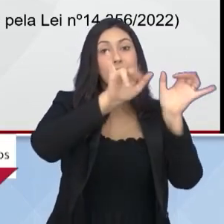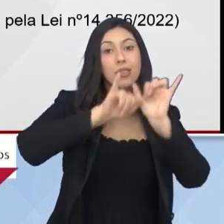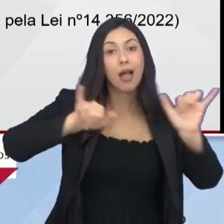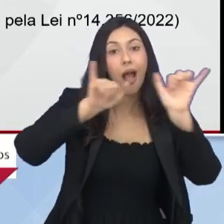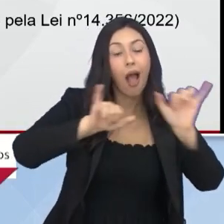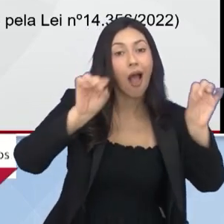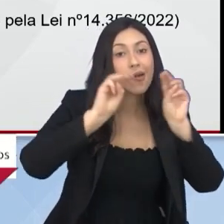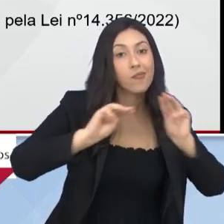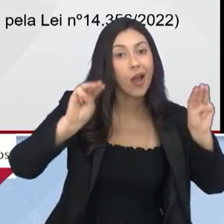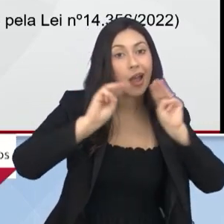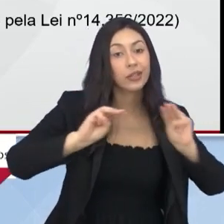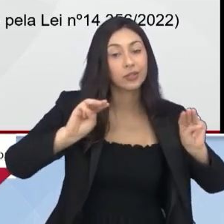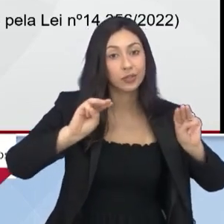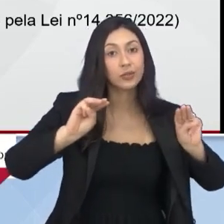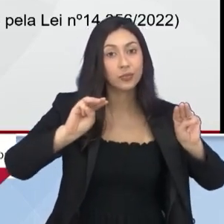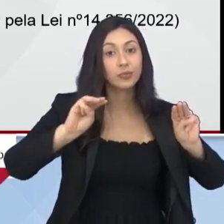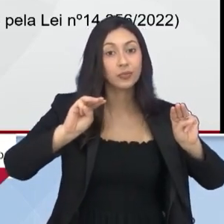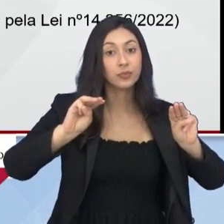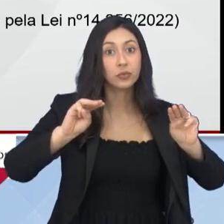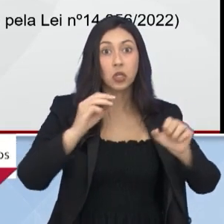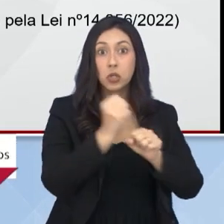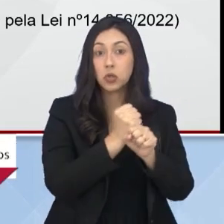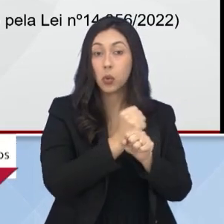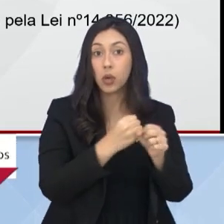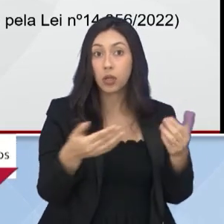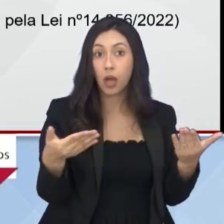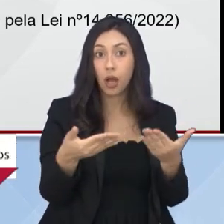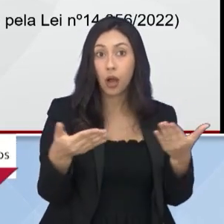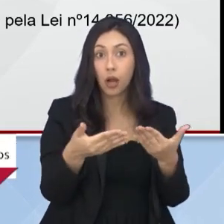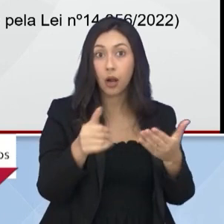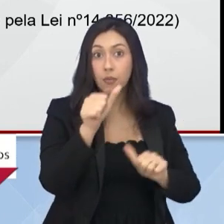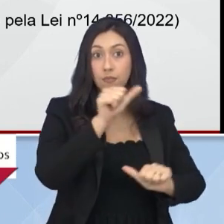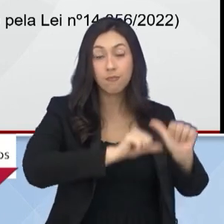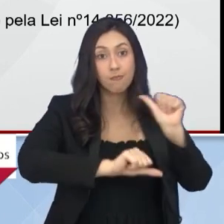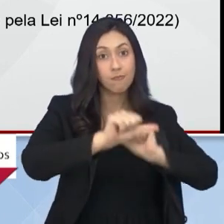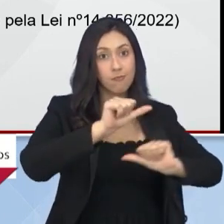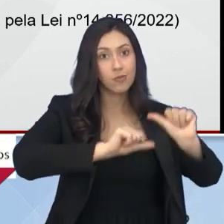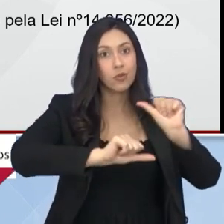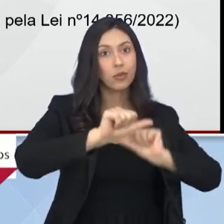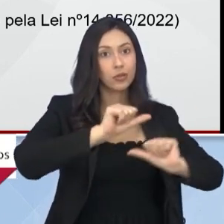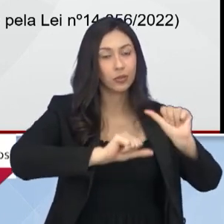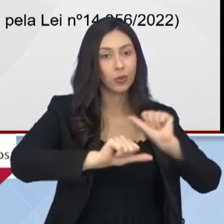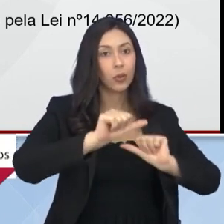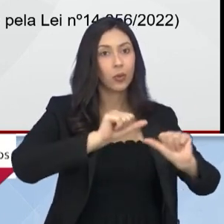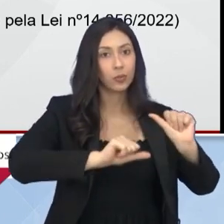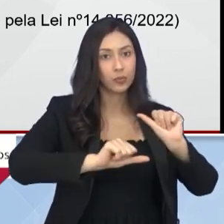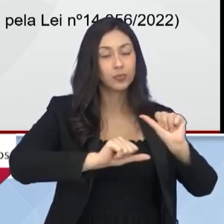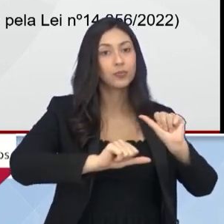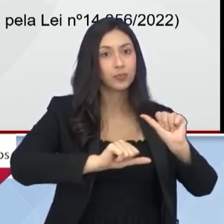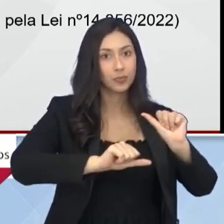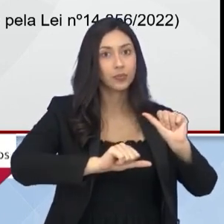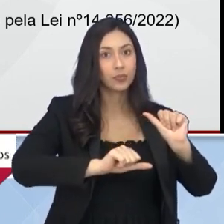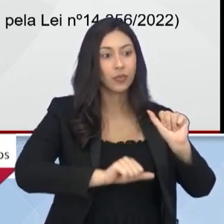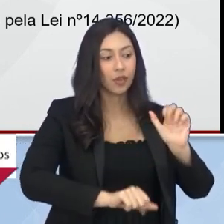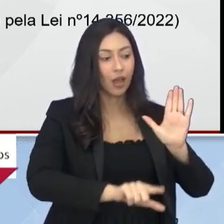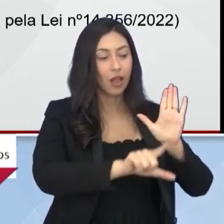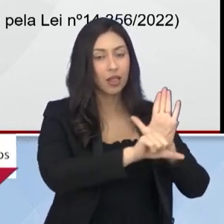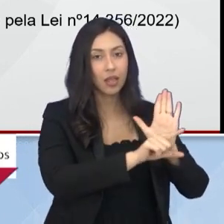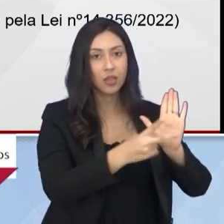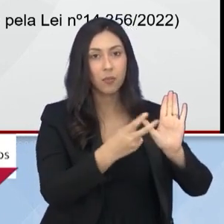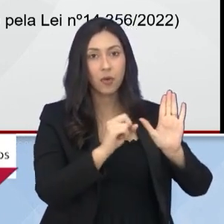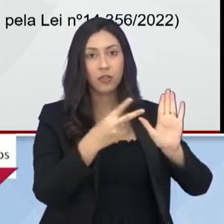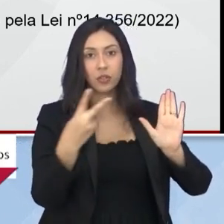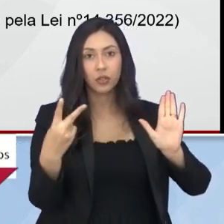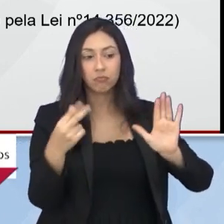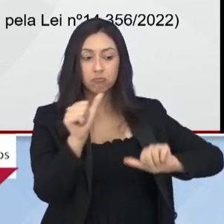publicidade que a partir desse ano teve uma mudança teve uma alteração na lei em